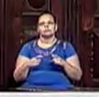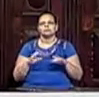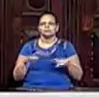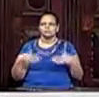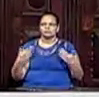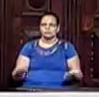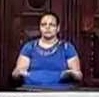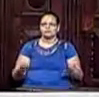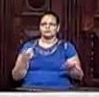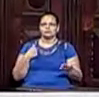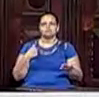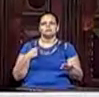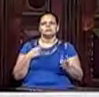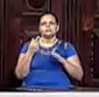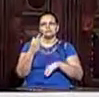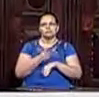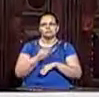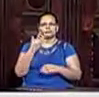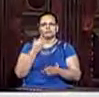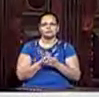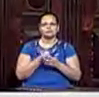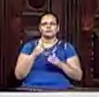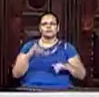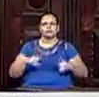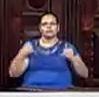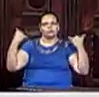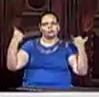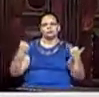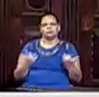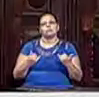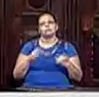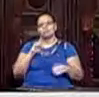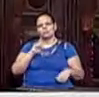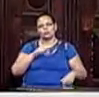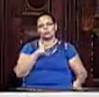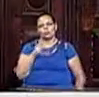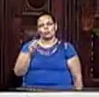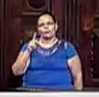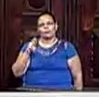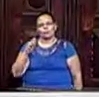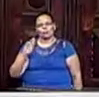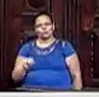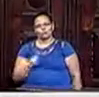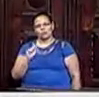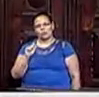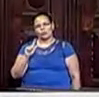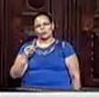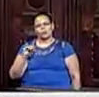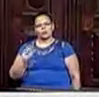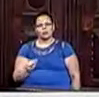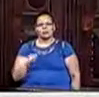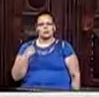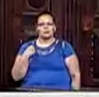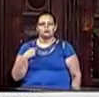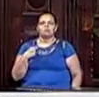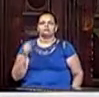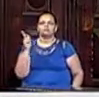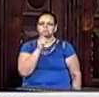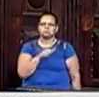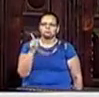Então, registrar o aniversário de São Pedro da Aldeia e registrar a